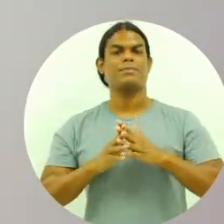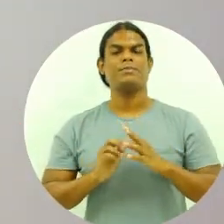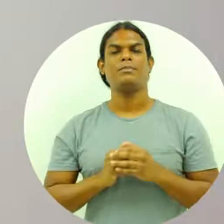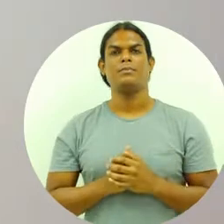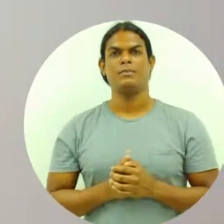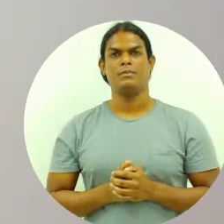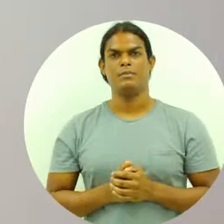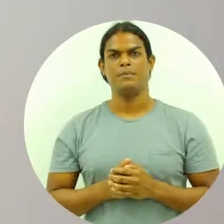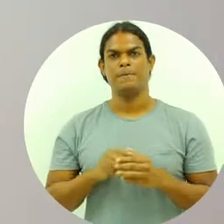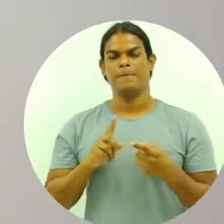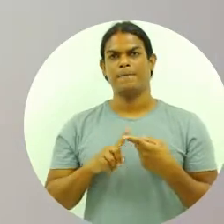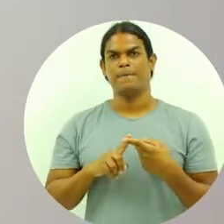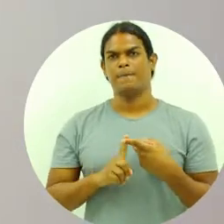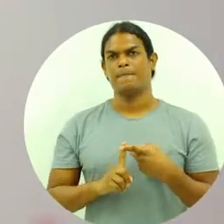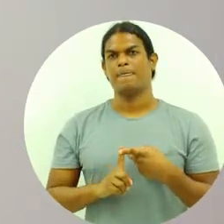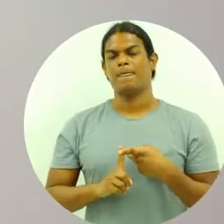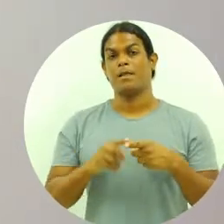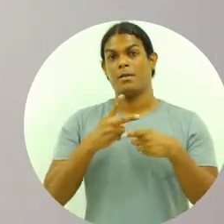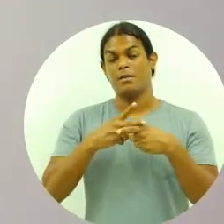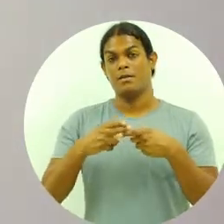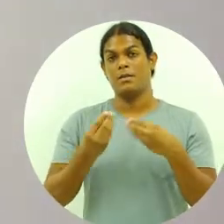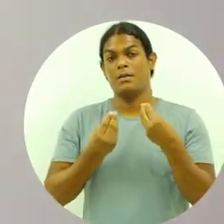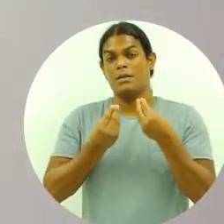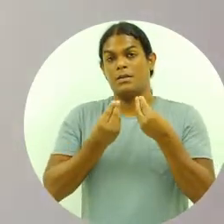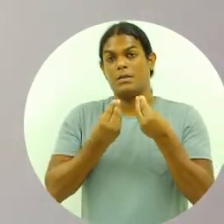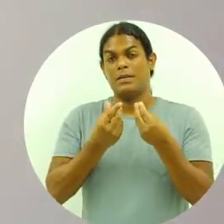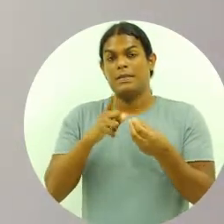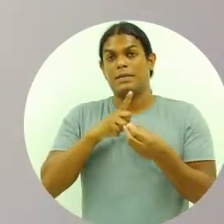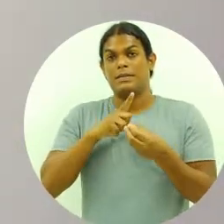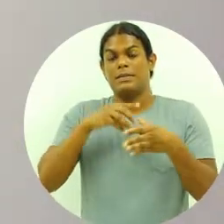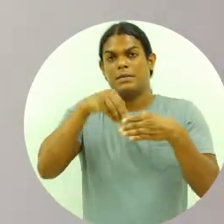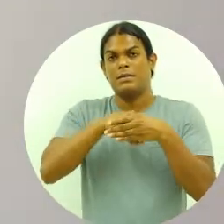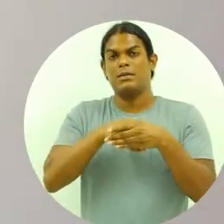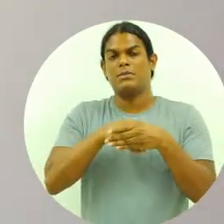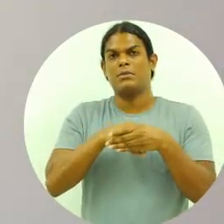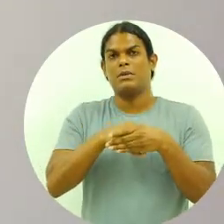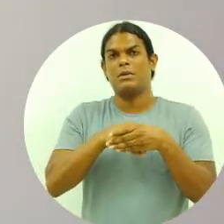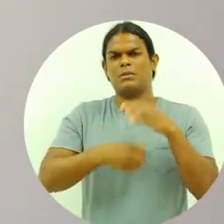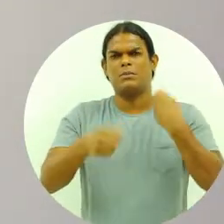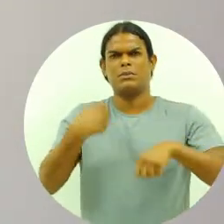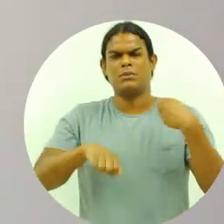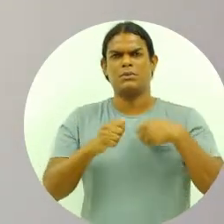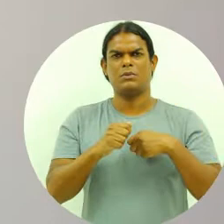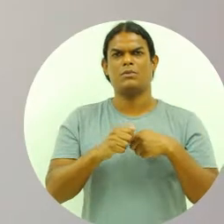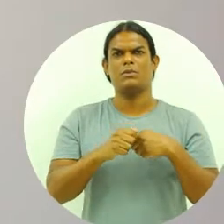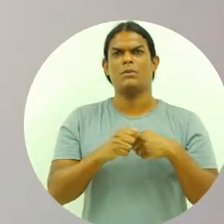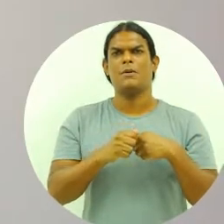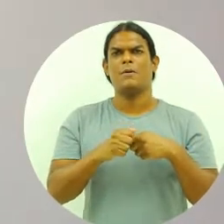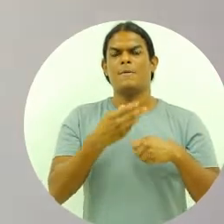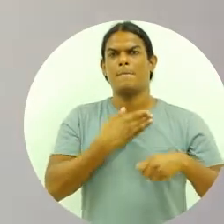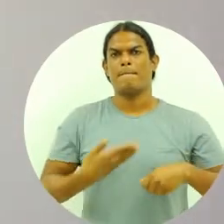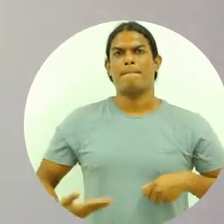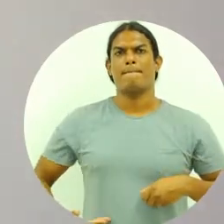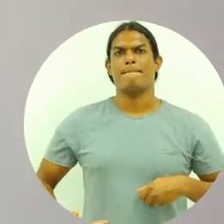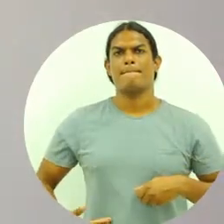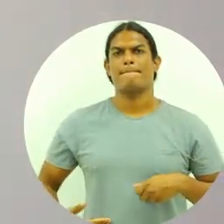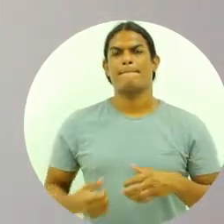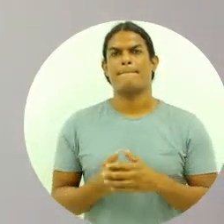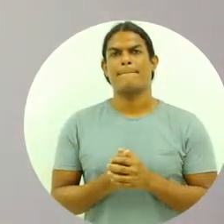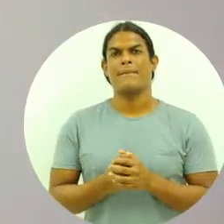Um poder também dado, concedido à administração pública é o poder vinculado. que é o poder de praticar